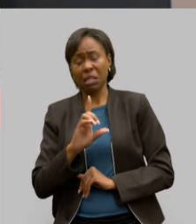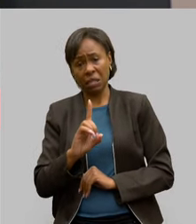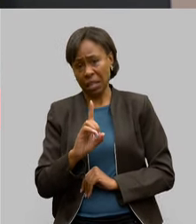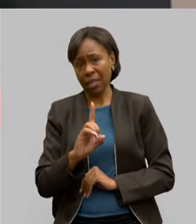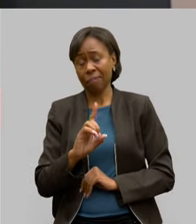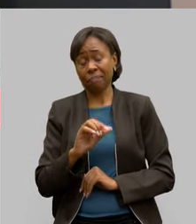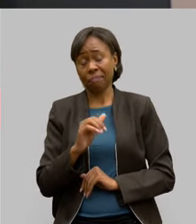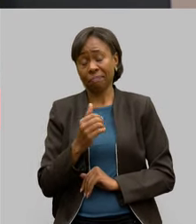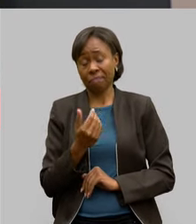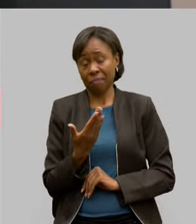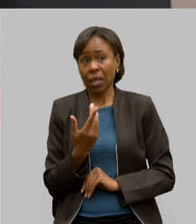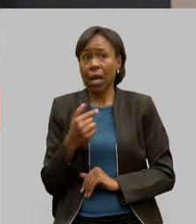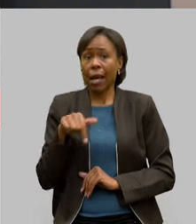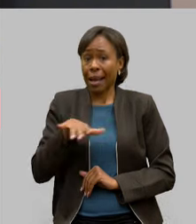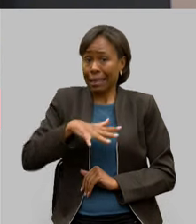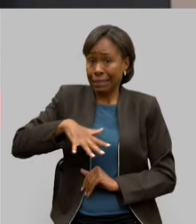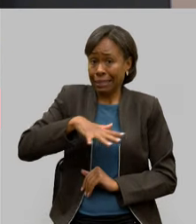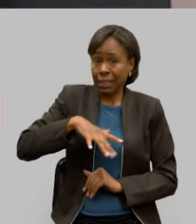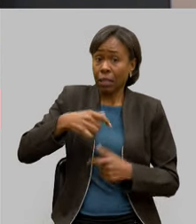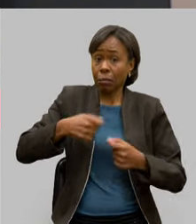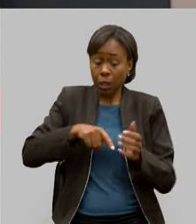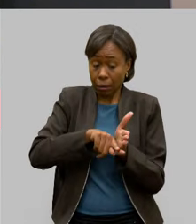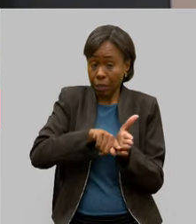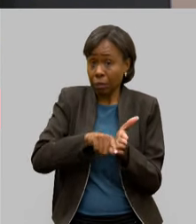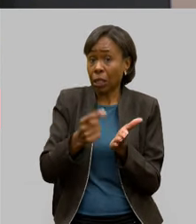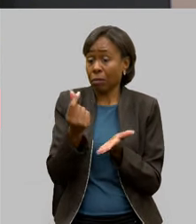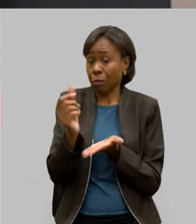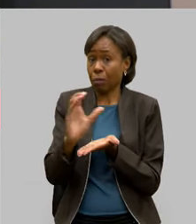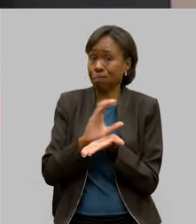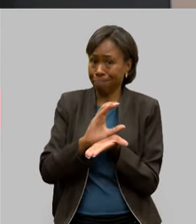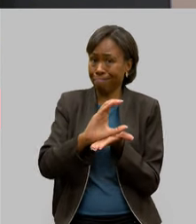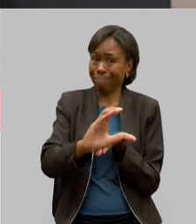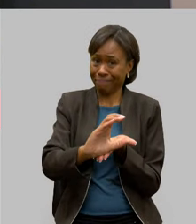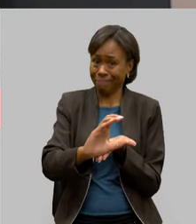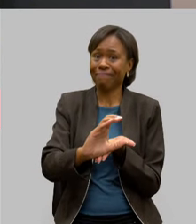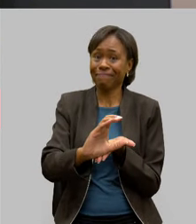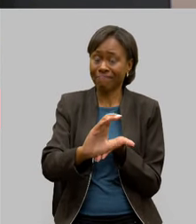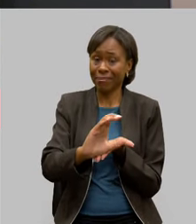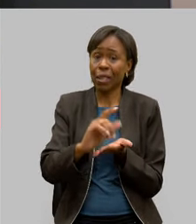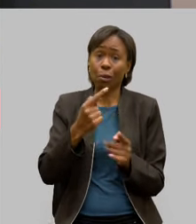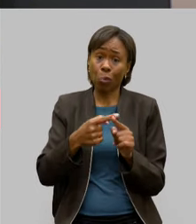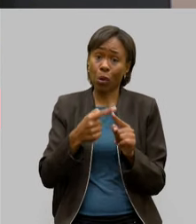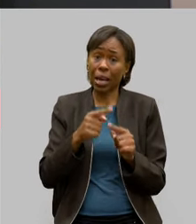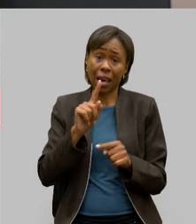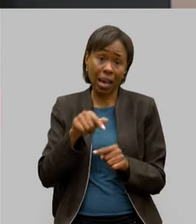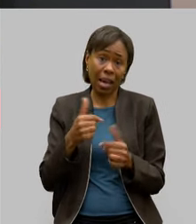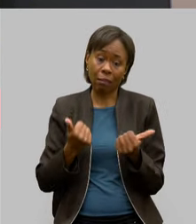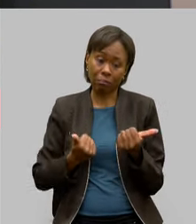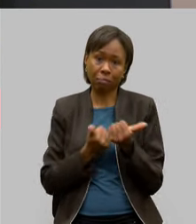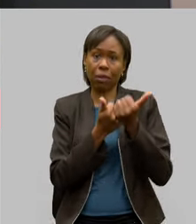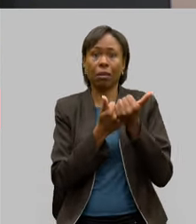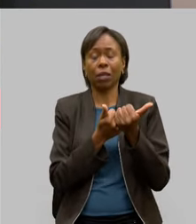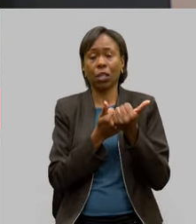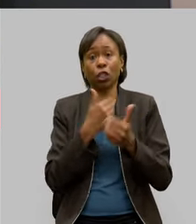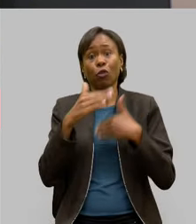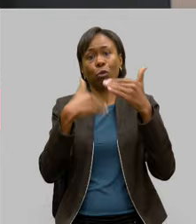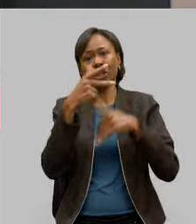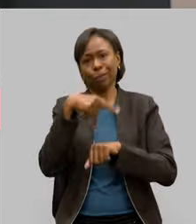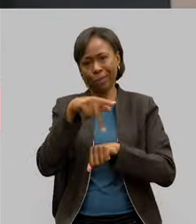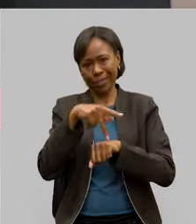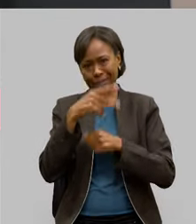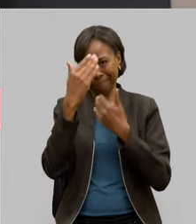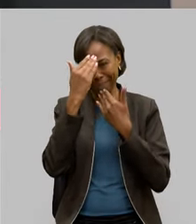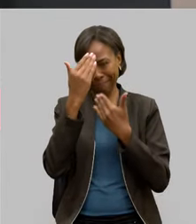investimento porque ciência é faz parte né da um dos pilares para desenvolvimento do país tá muito obrigado